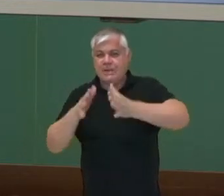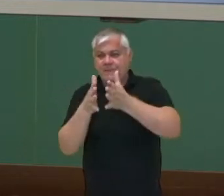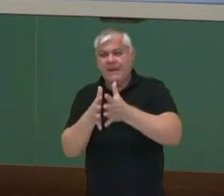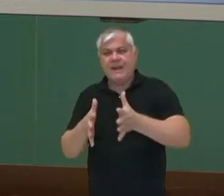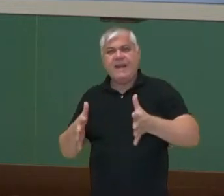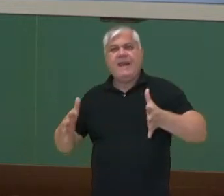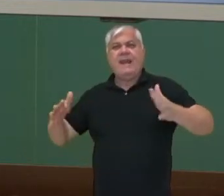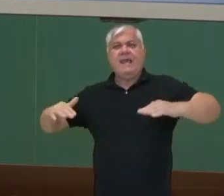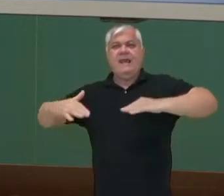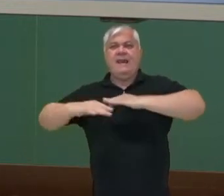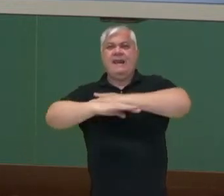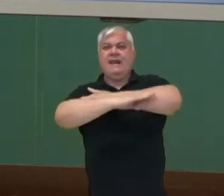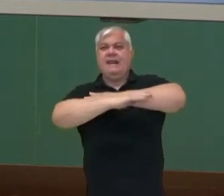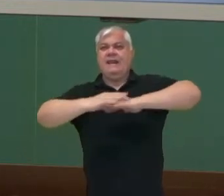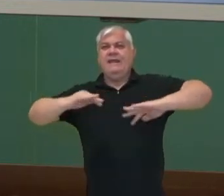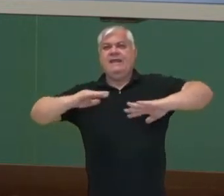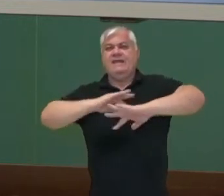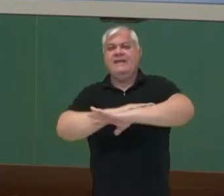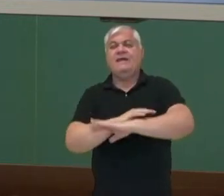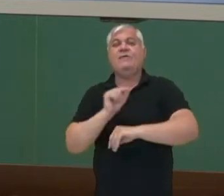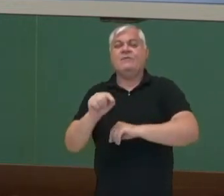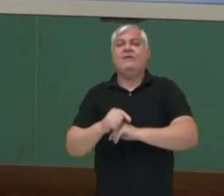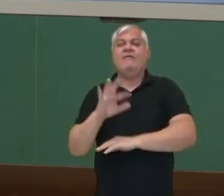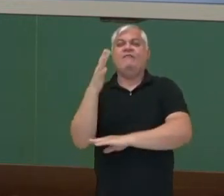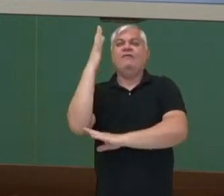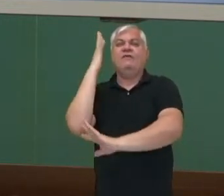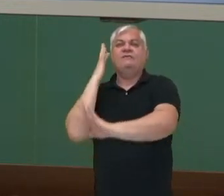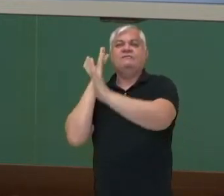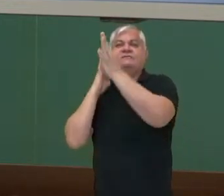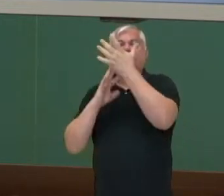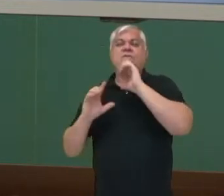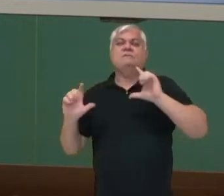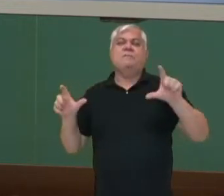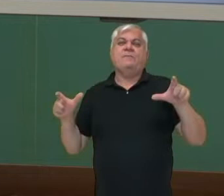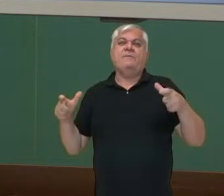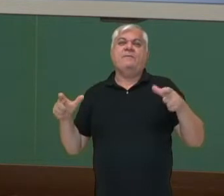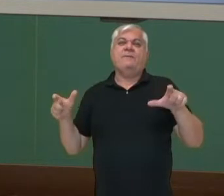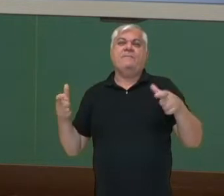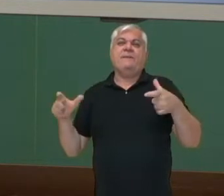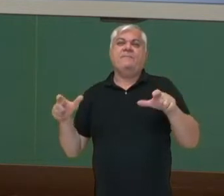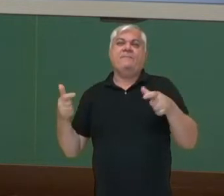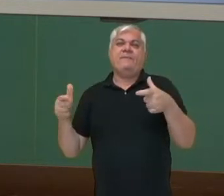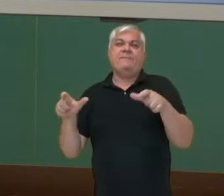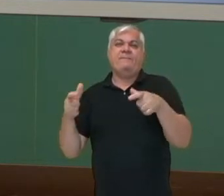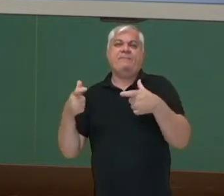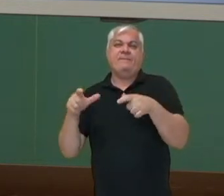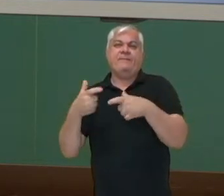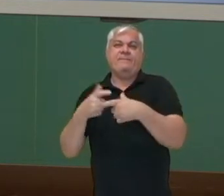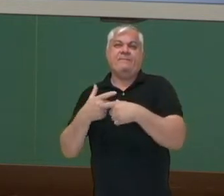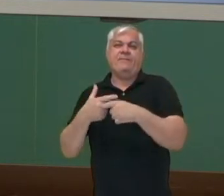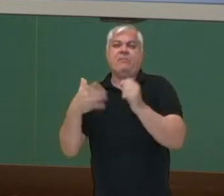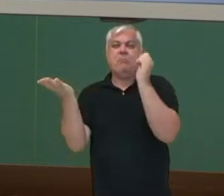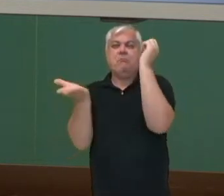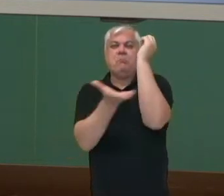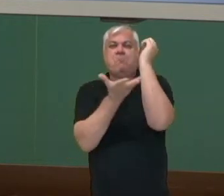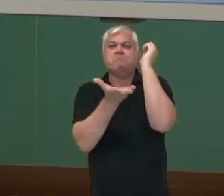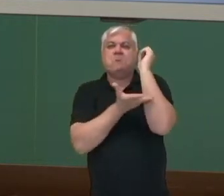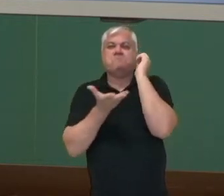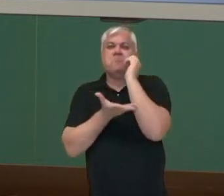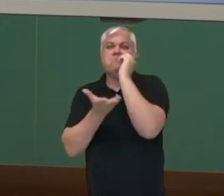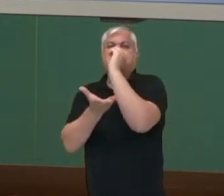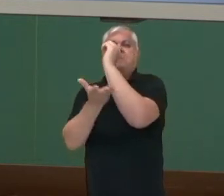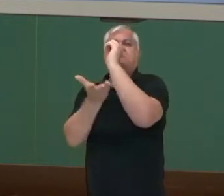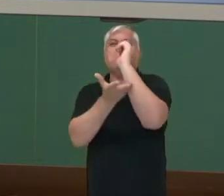áreas urbanas. E tudo isso vai fazendo com que a vegetação fosse sendo retirada dessas áreas